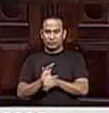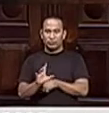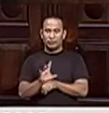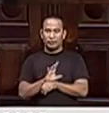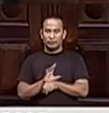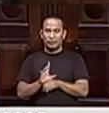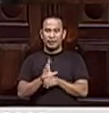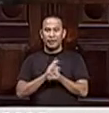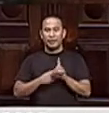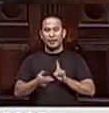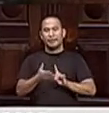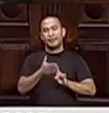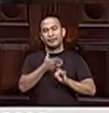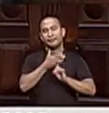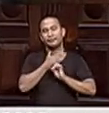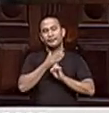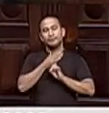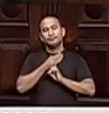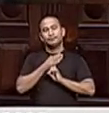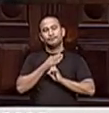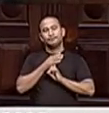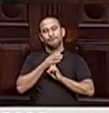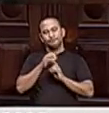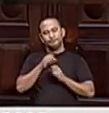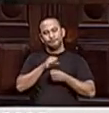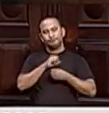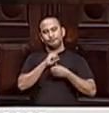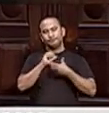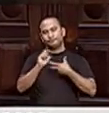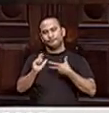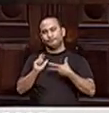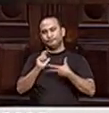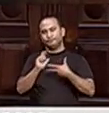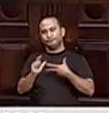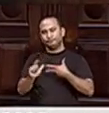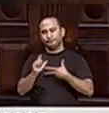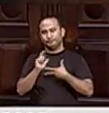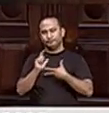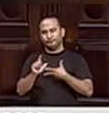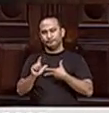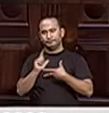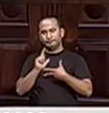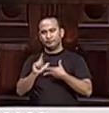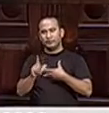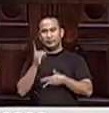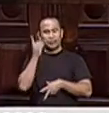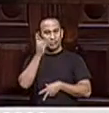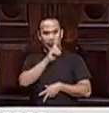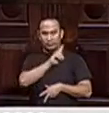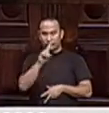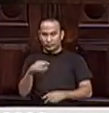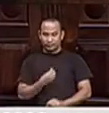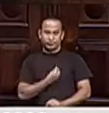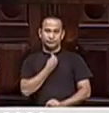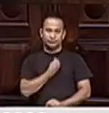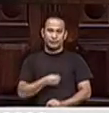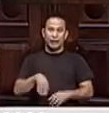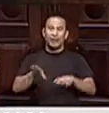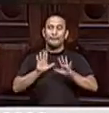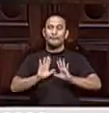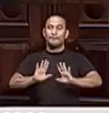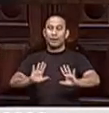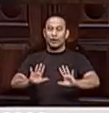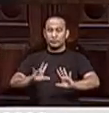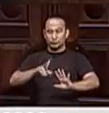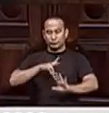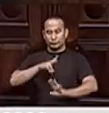e na defesa do poder legislativo, os deputados não vão se apresentar. Mas os